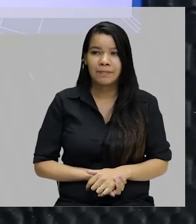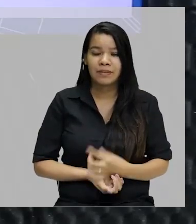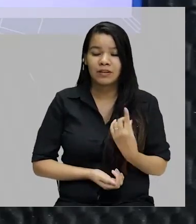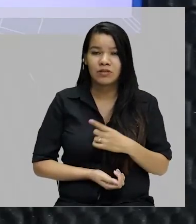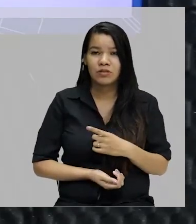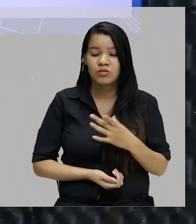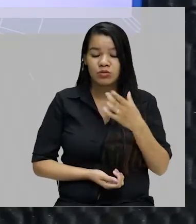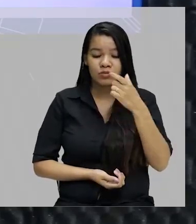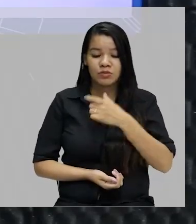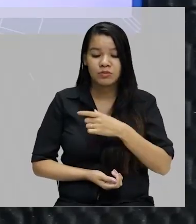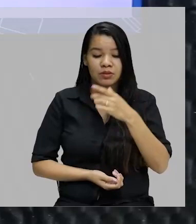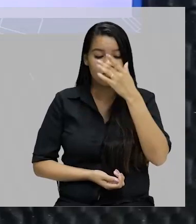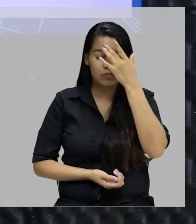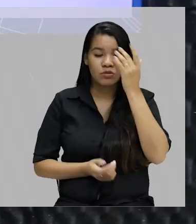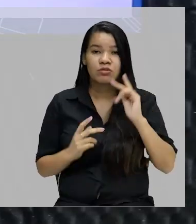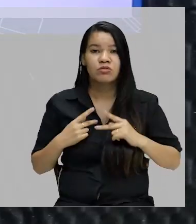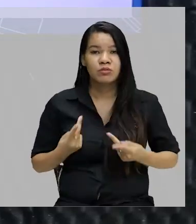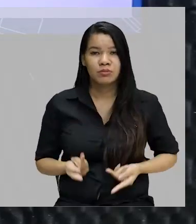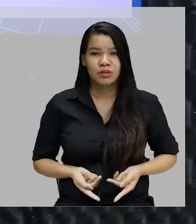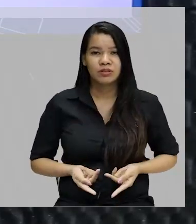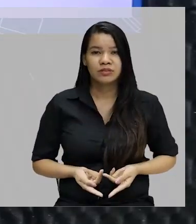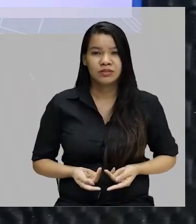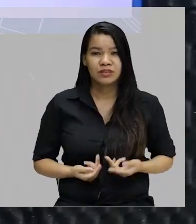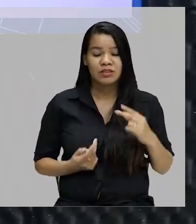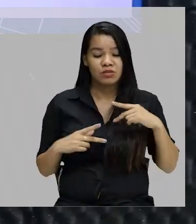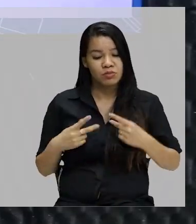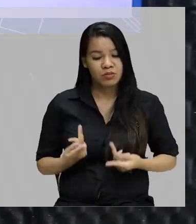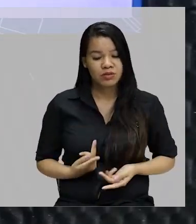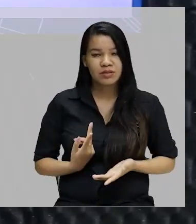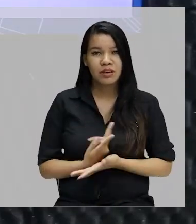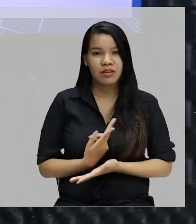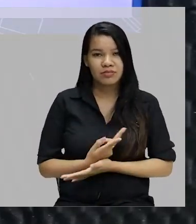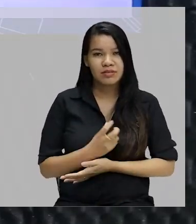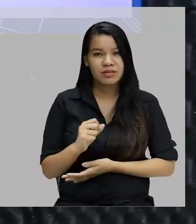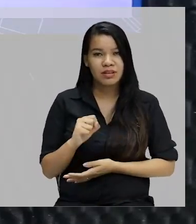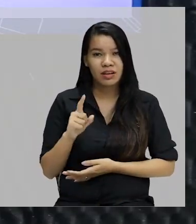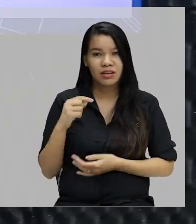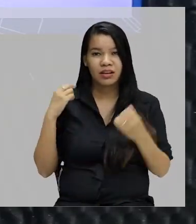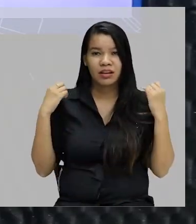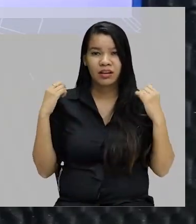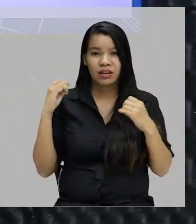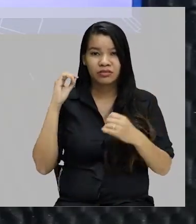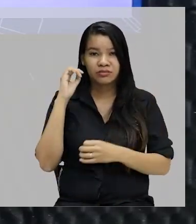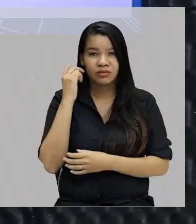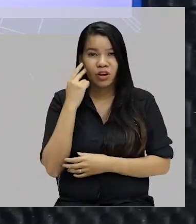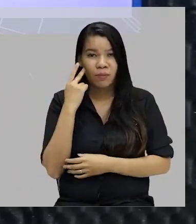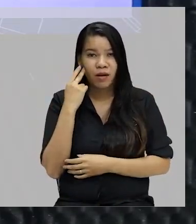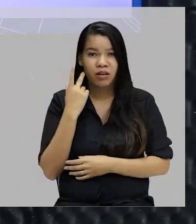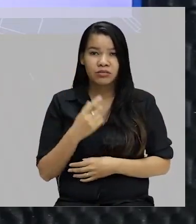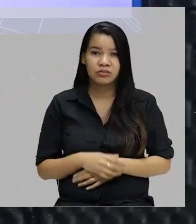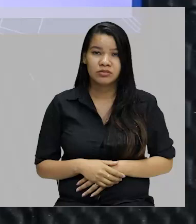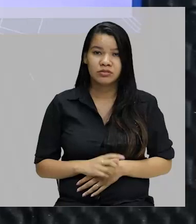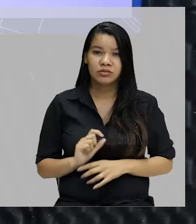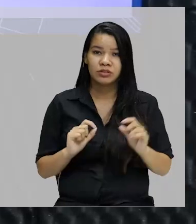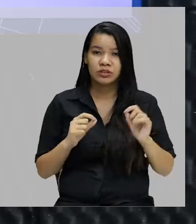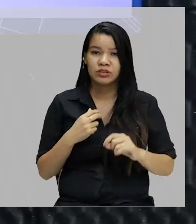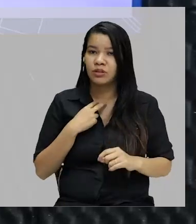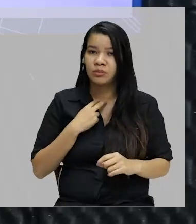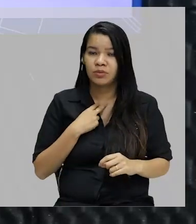Codificados. Nós somos pessoas. E pessoas cometem, sim. Isso é natural. O que não pode ocorrer